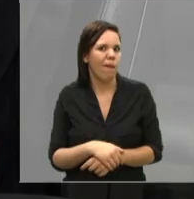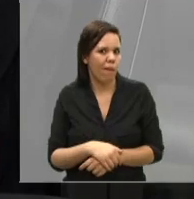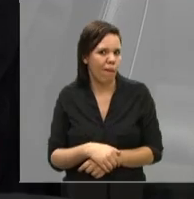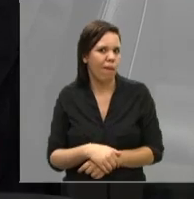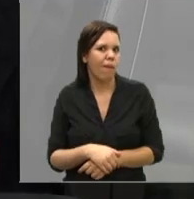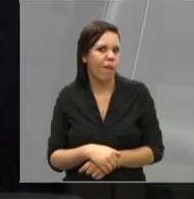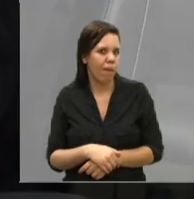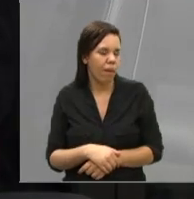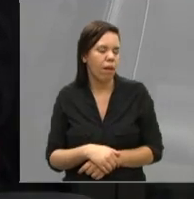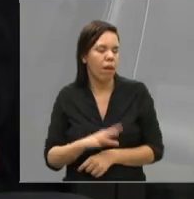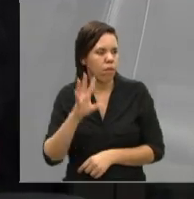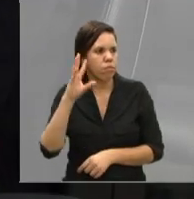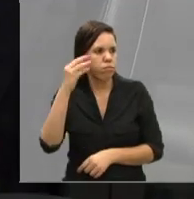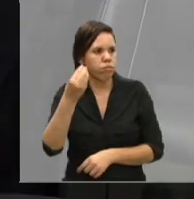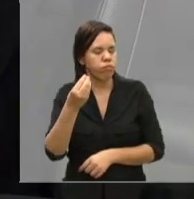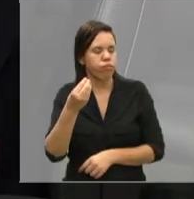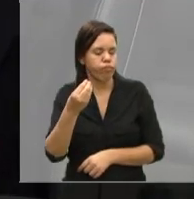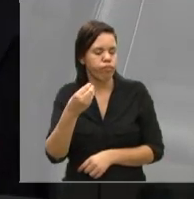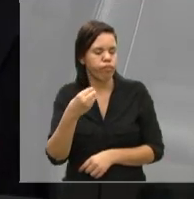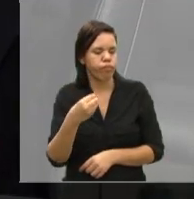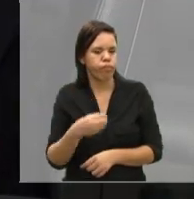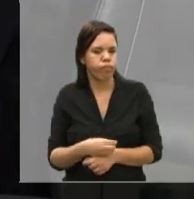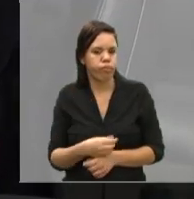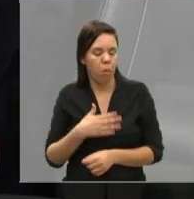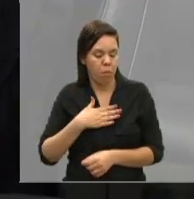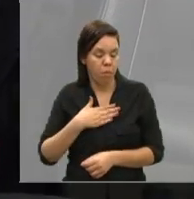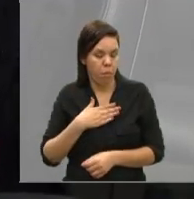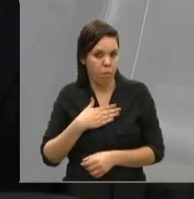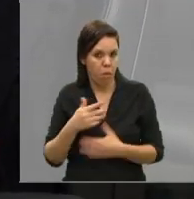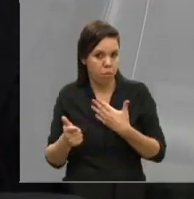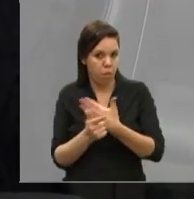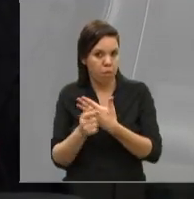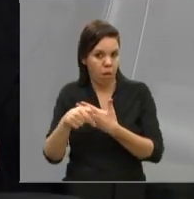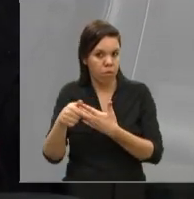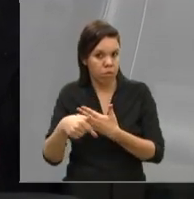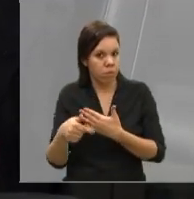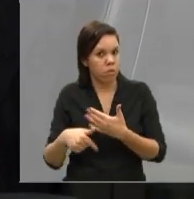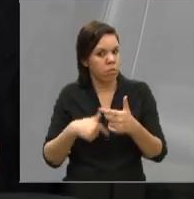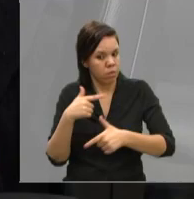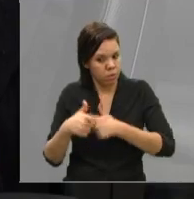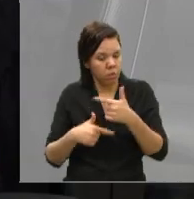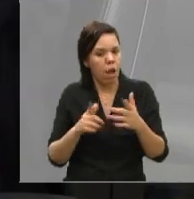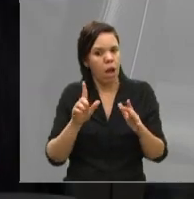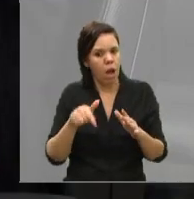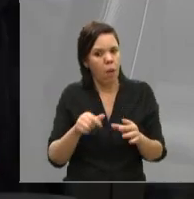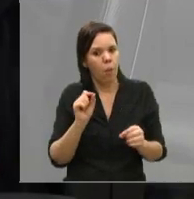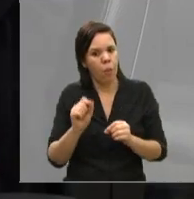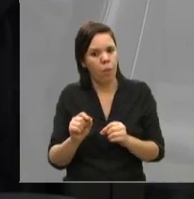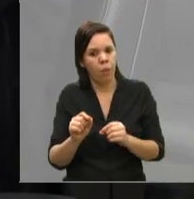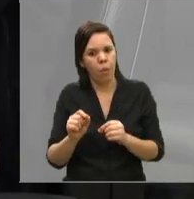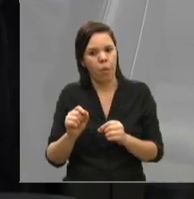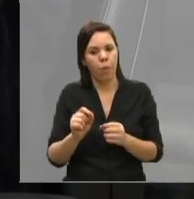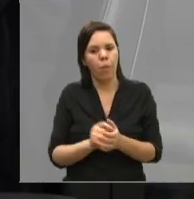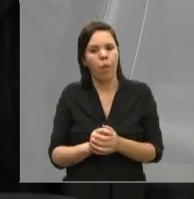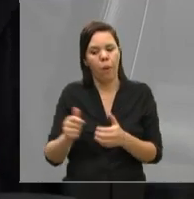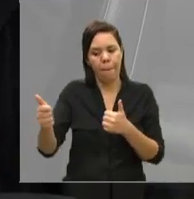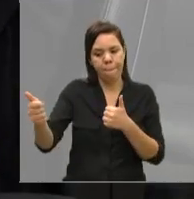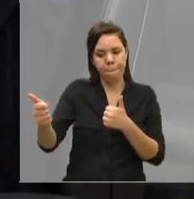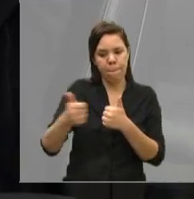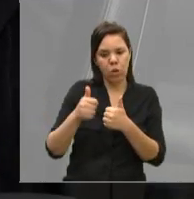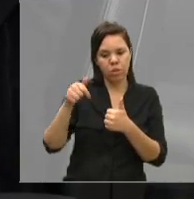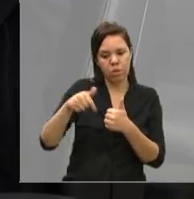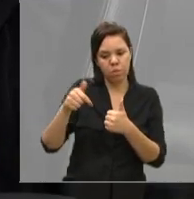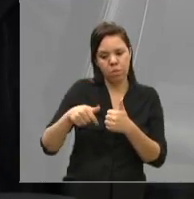Então, eu entendo que o meu desafio aqui é aproximar o que é a instituição da vida real